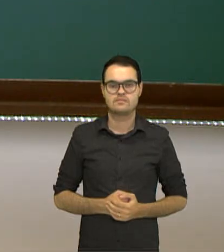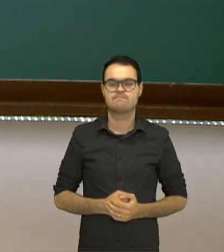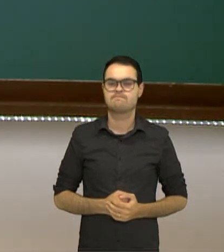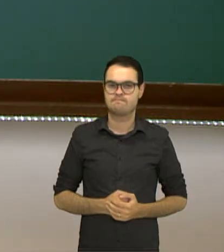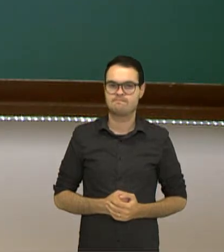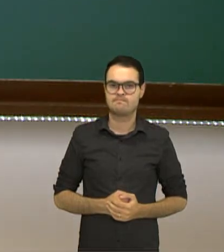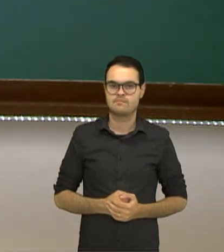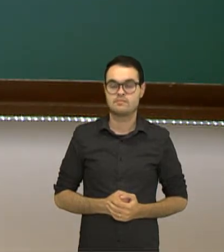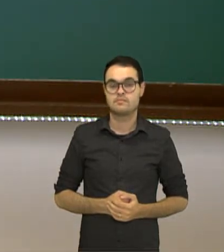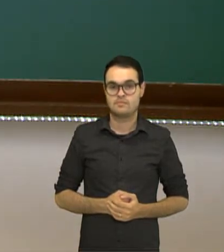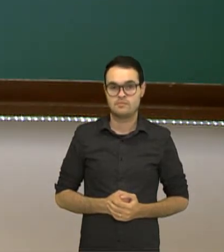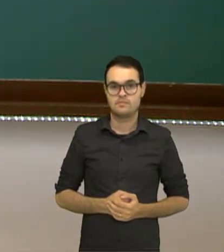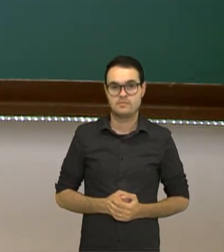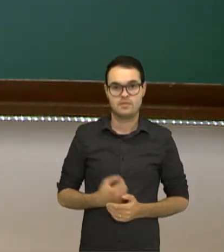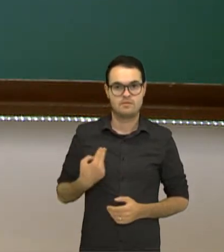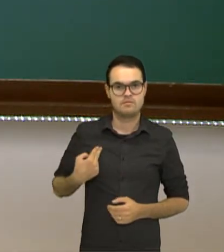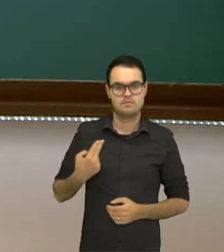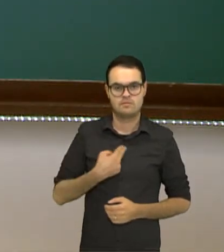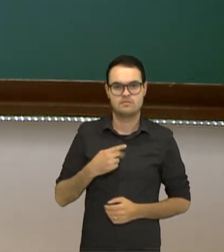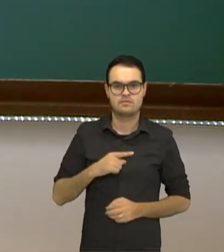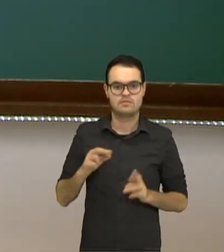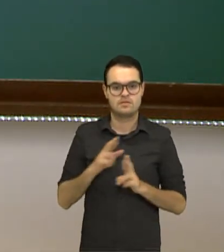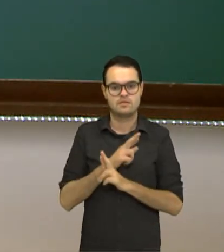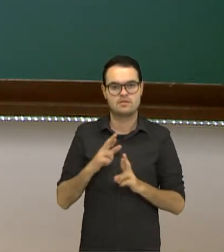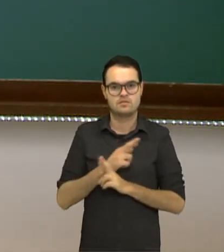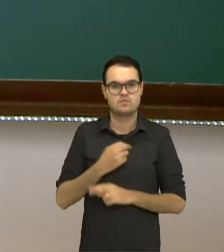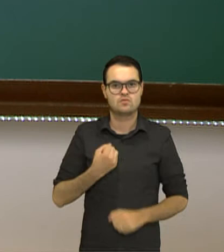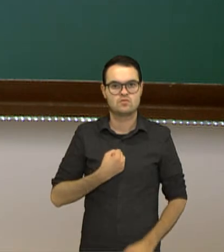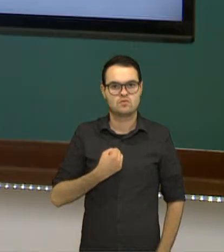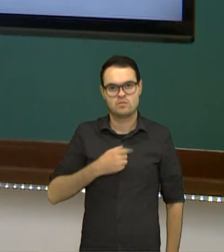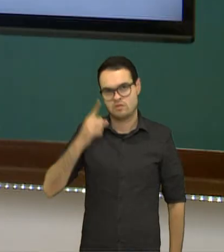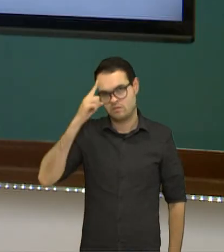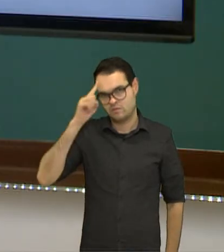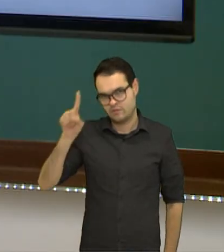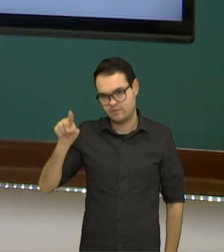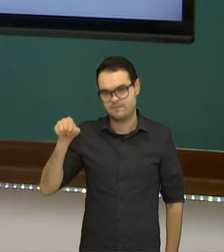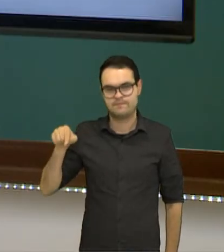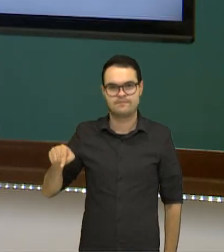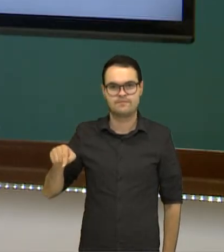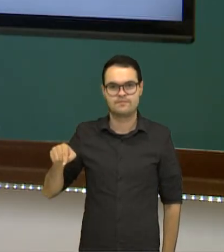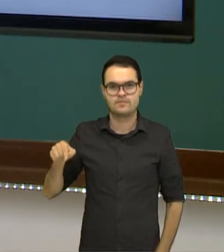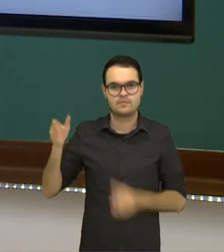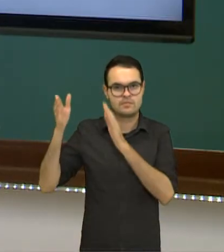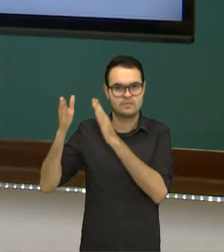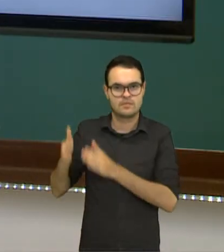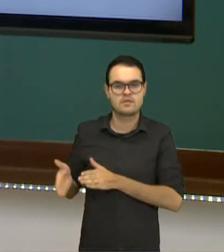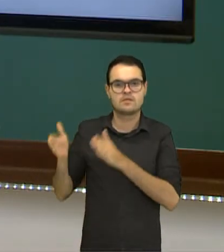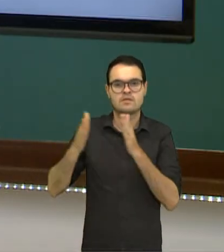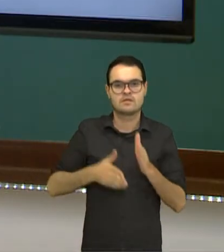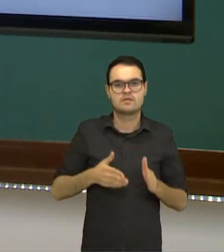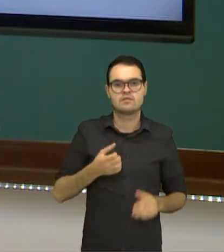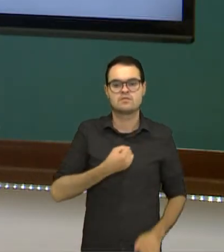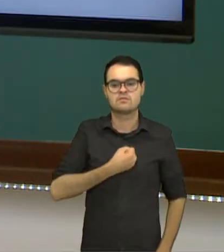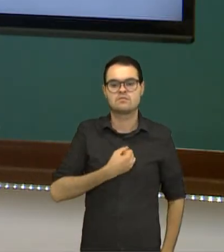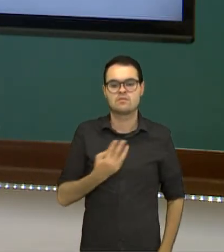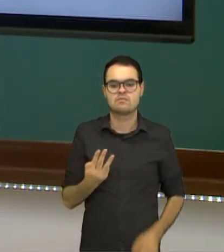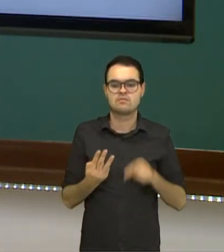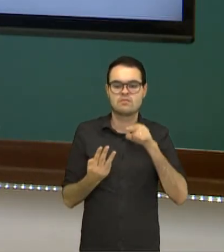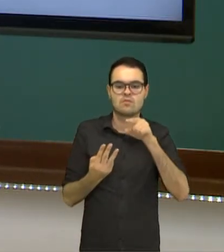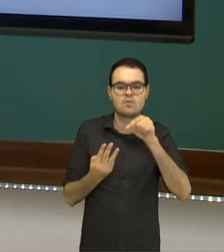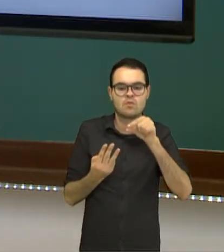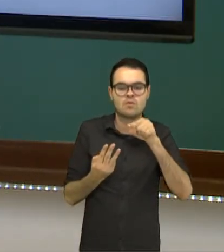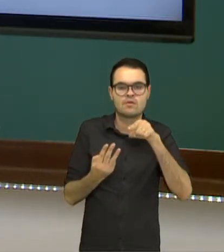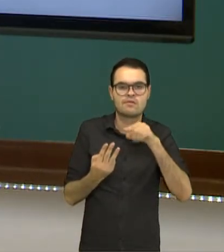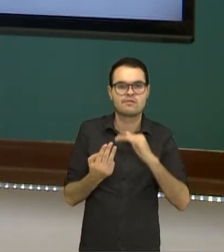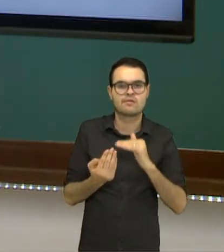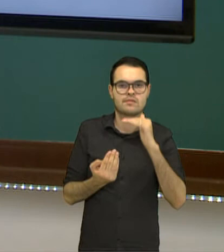E aí? Bom, a gente tem uma relação entre o número do dia, né, e o expoente. Qual é essa relação? No segundo